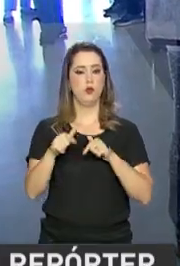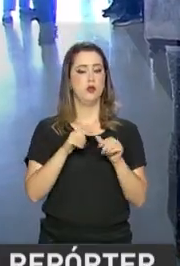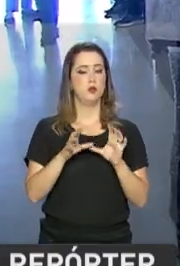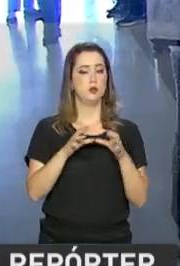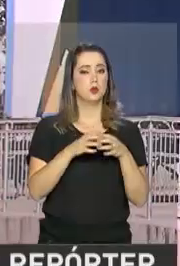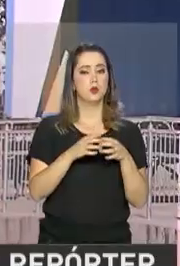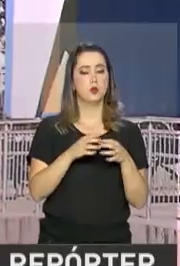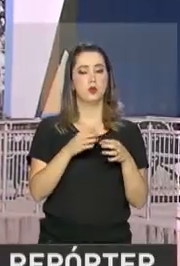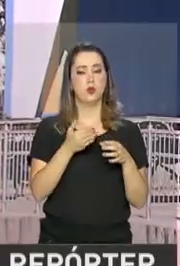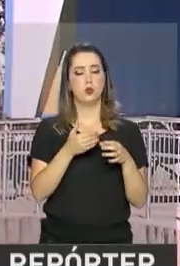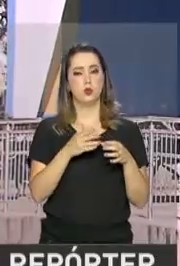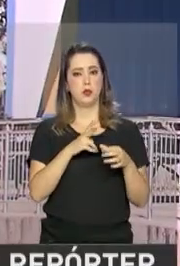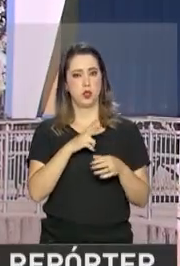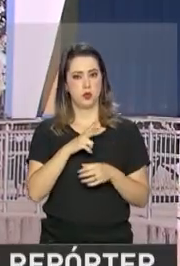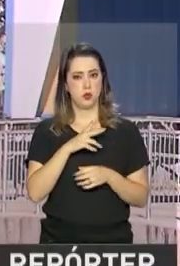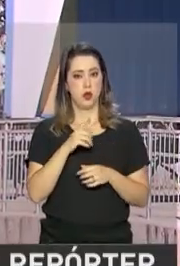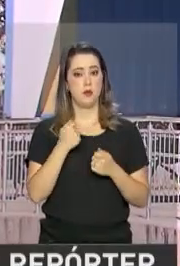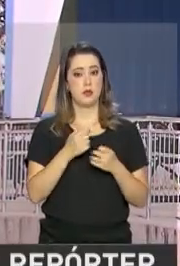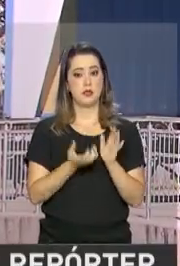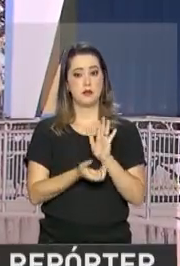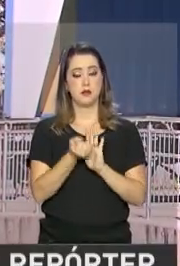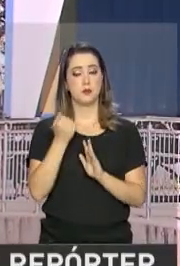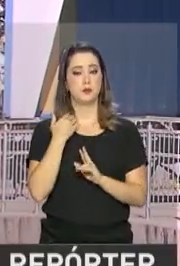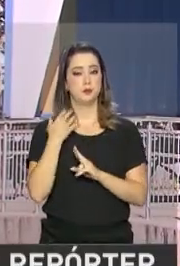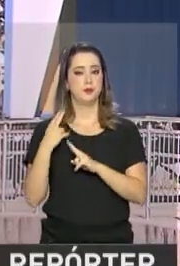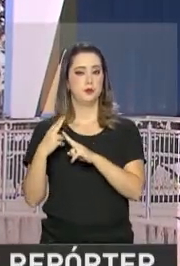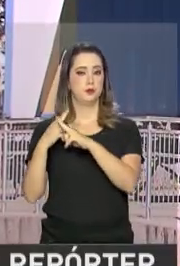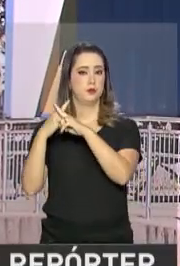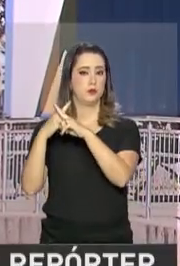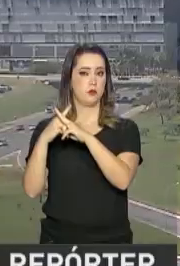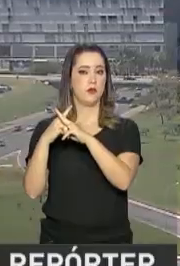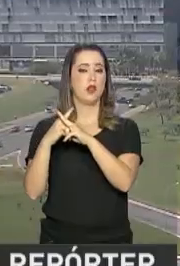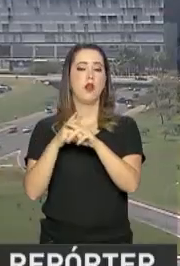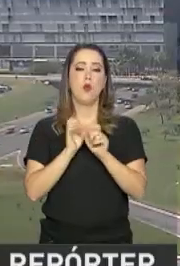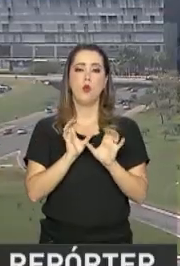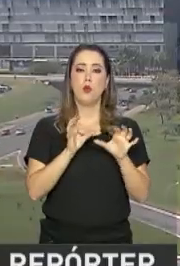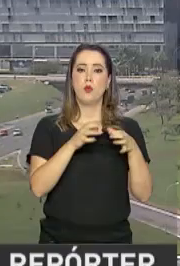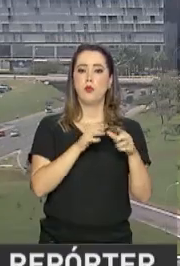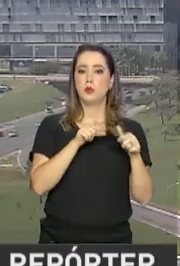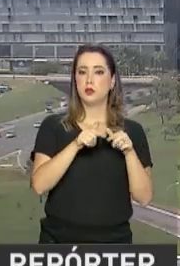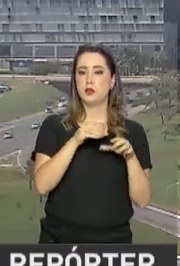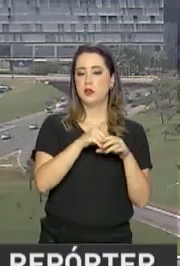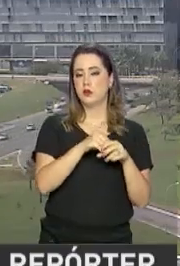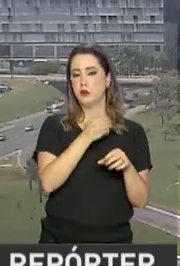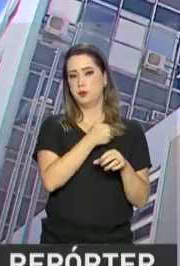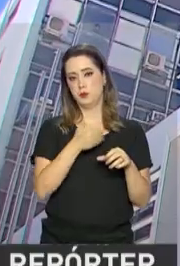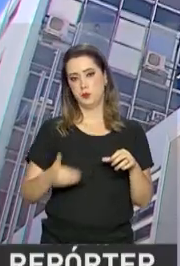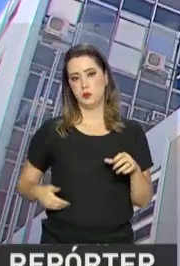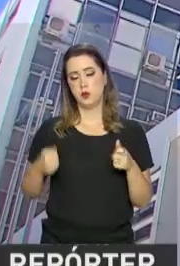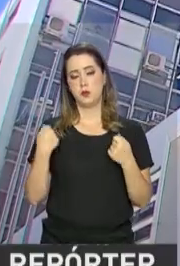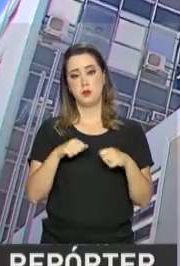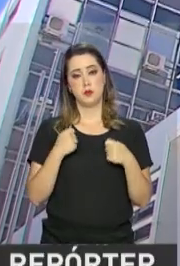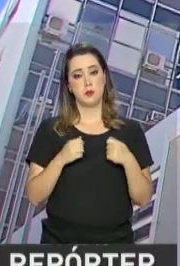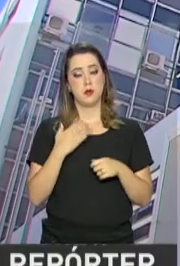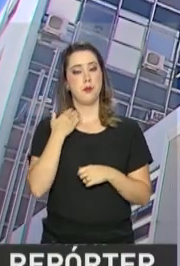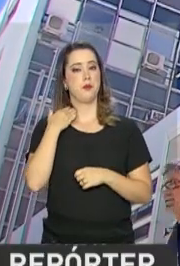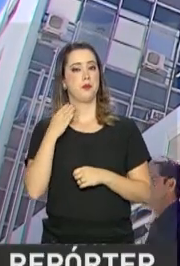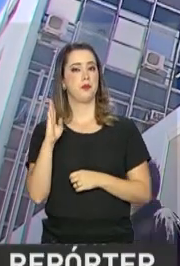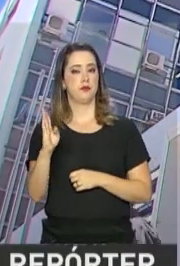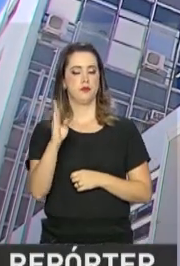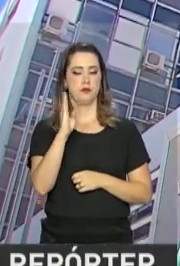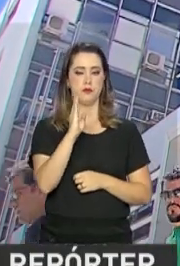privada deverão sacar o dinheiro nas agências da caixa econômica federal já para os servidores públicos o dinheiro estará disponível